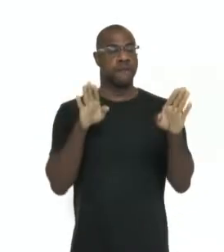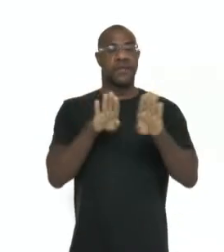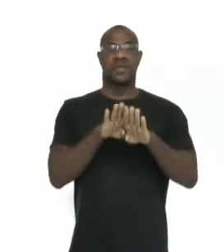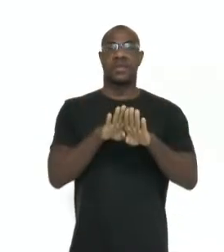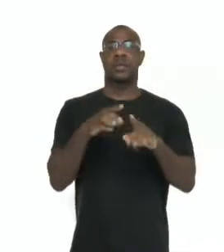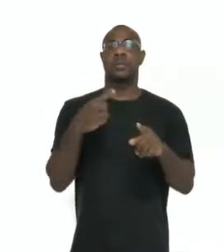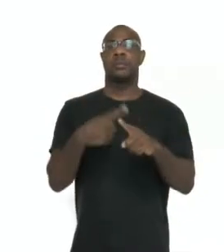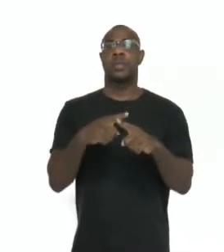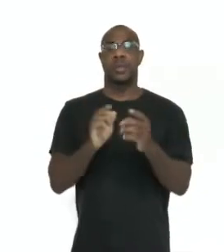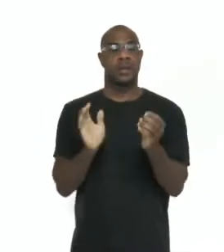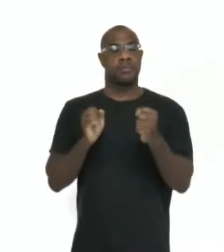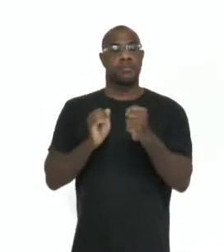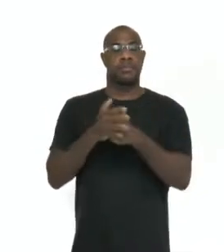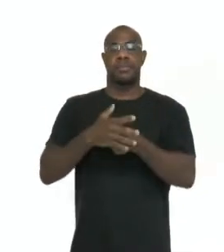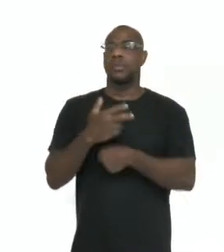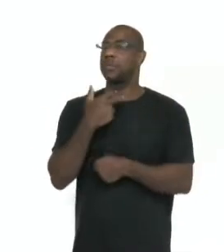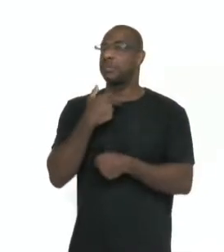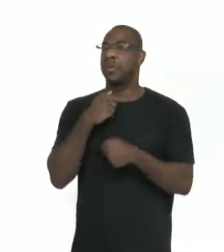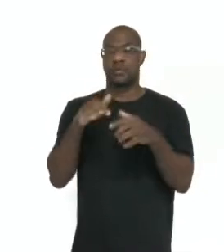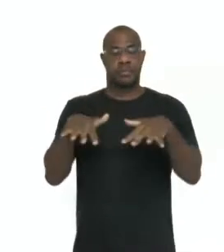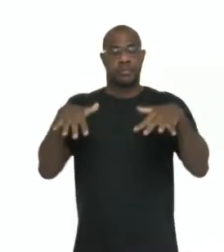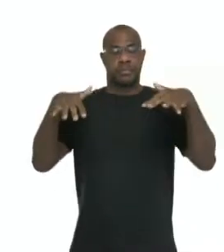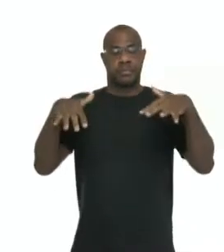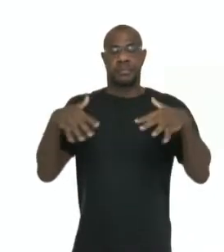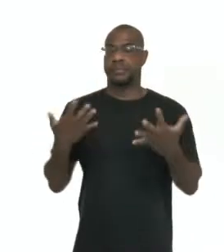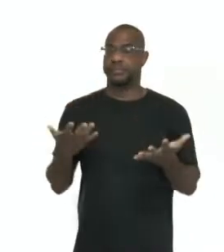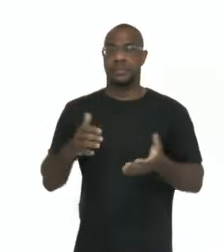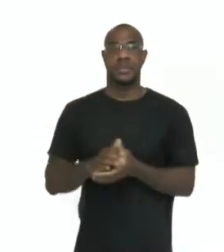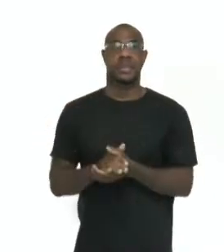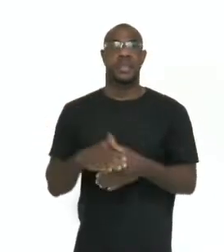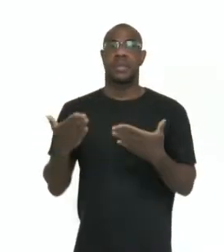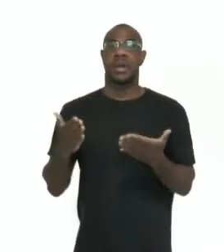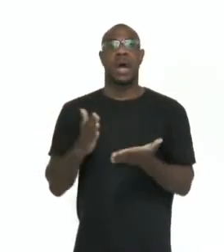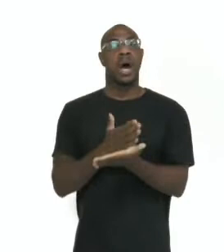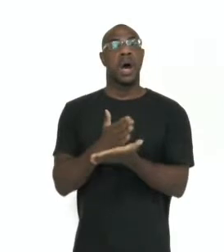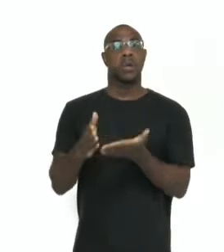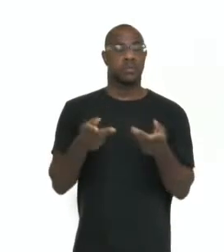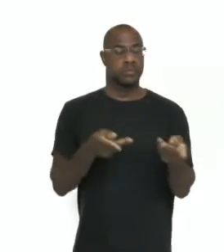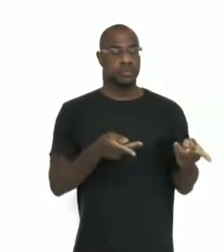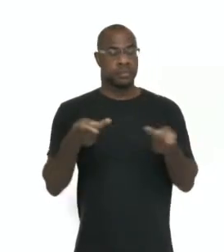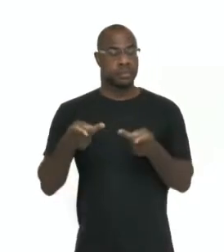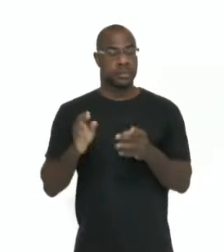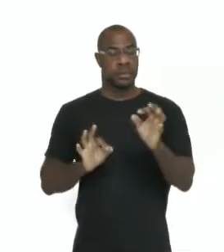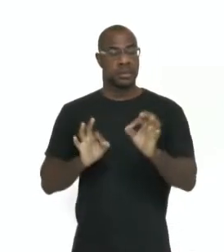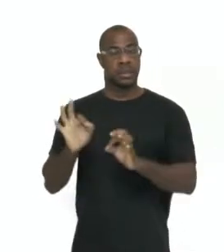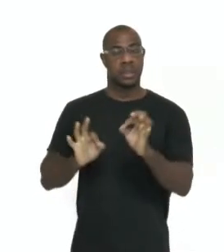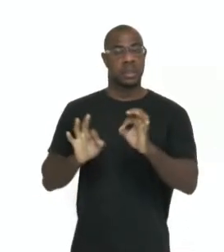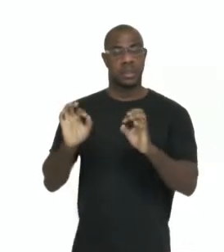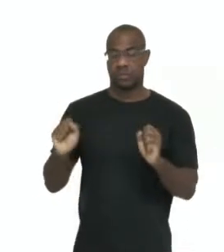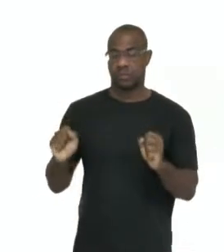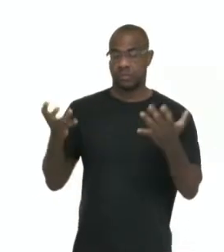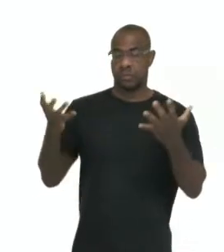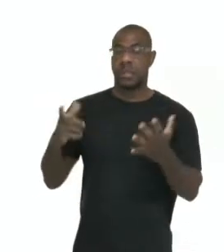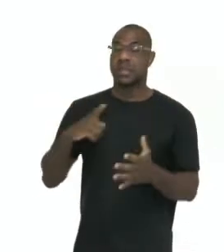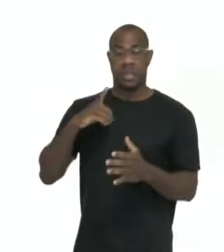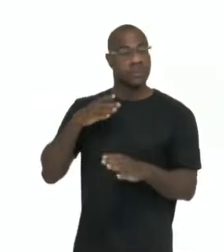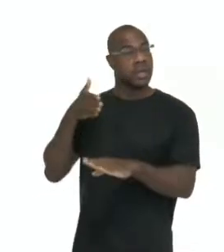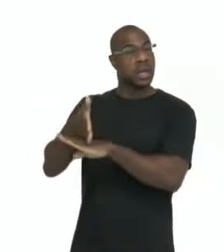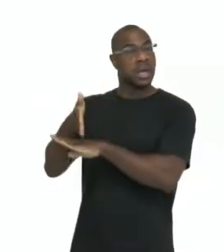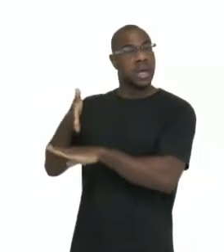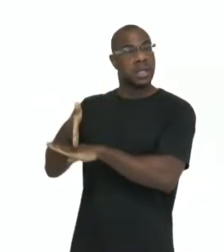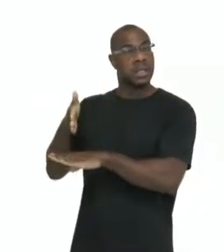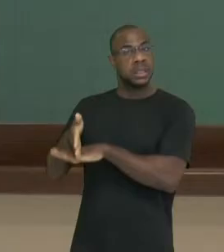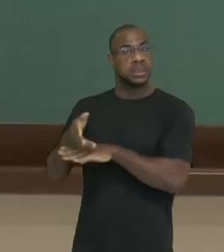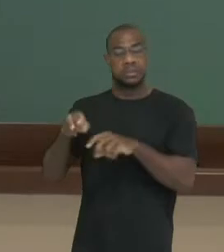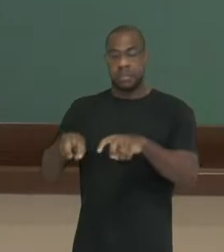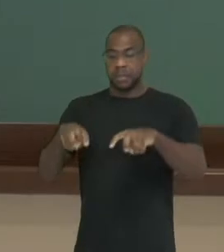relação à pandemia do coronavírus. Entretanto, alguns convidados da organização do evento tiveram acesso à arena